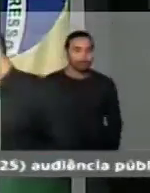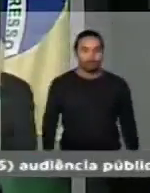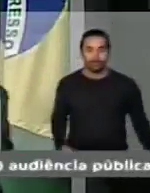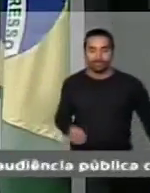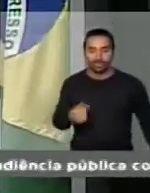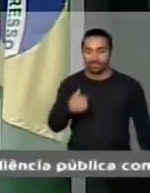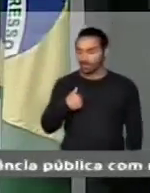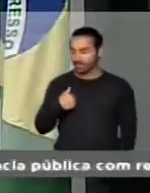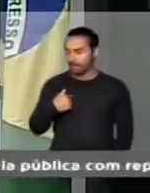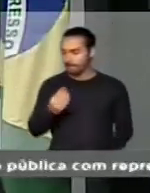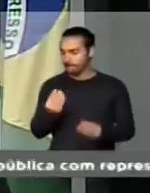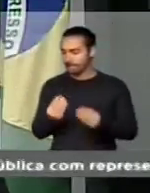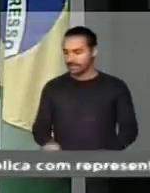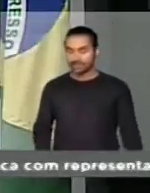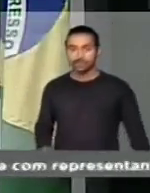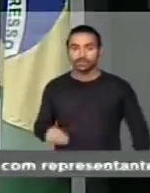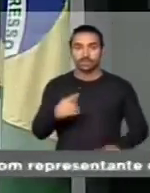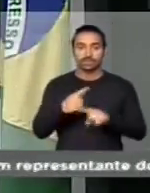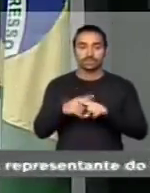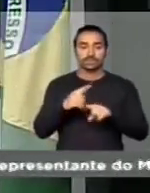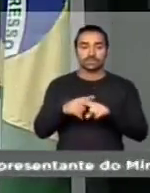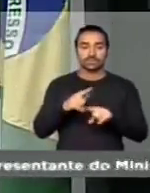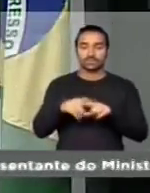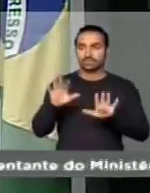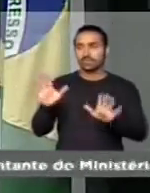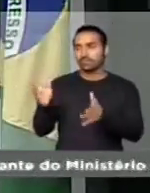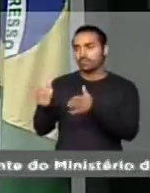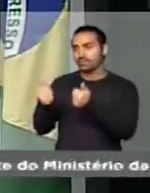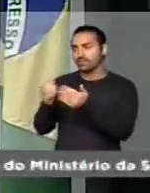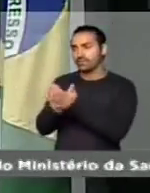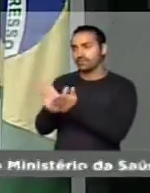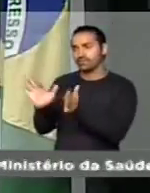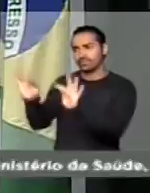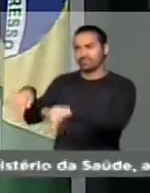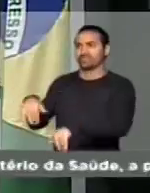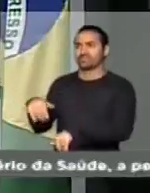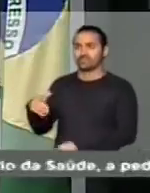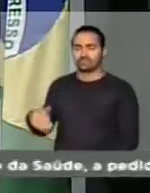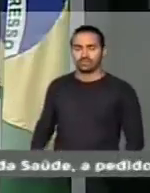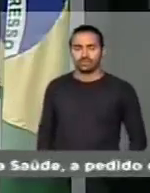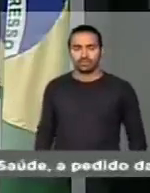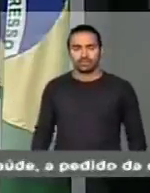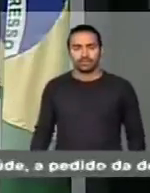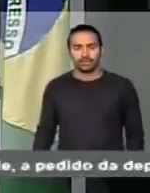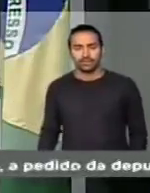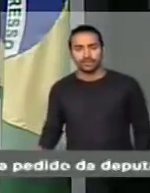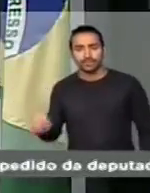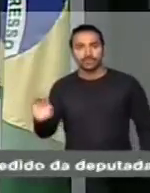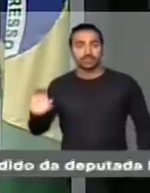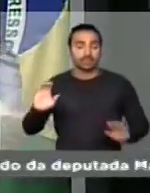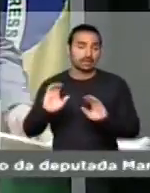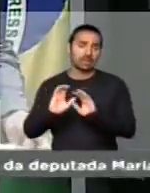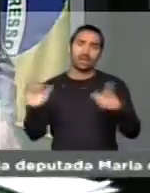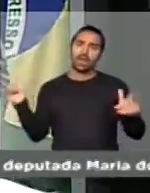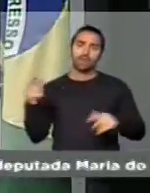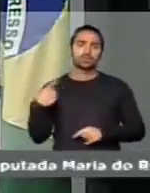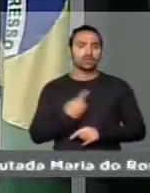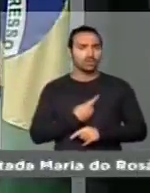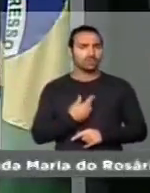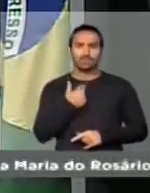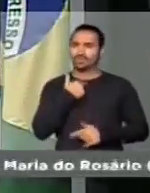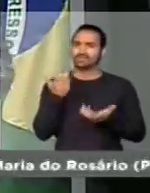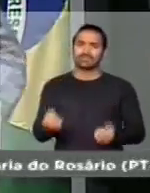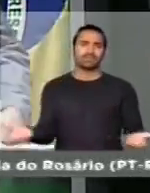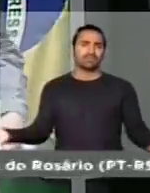concordo, duas vezes. Concordo, então... eu concordo, mas dei novamente o mérito a você, mas conclua, tudo por bem, favor. Vamos concluir. É evidente que nós não podemos